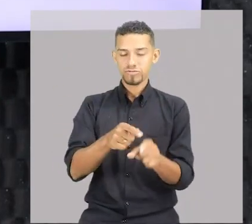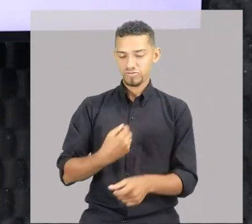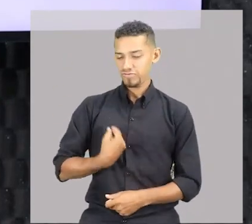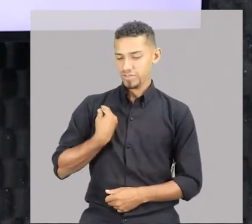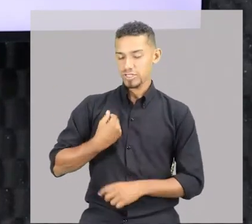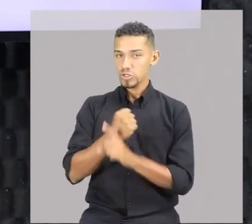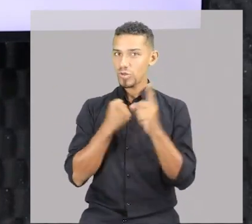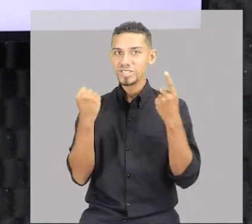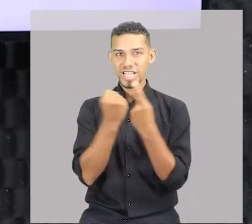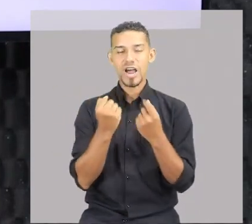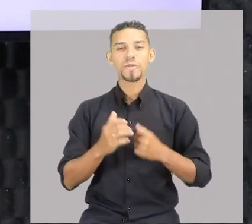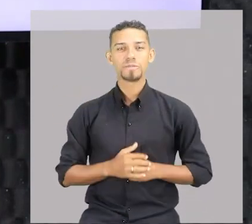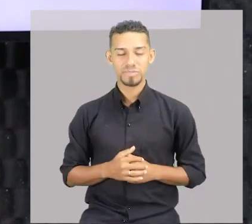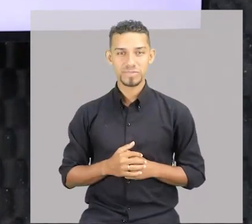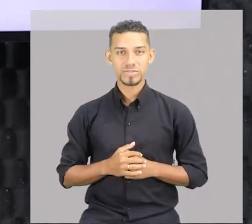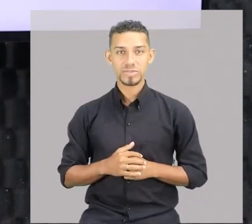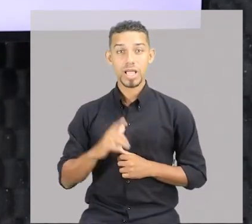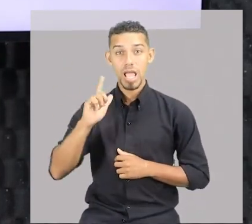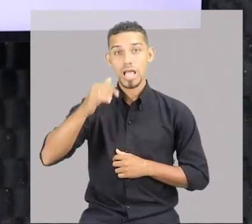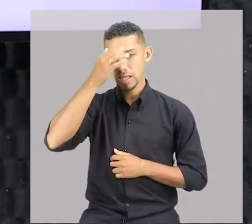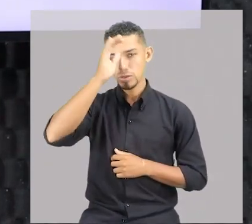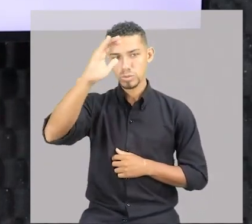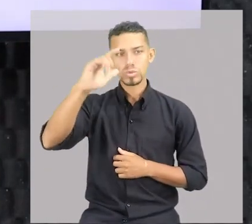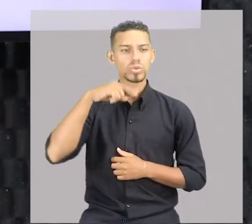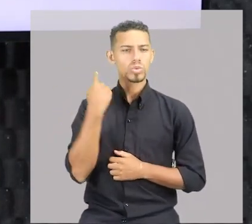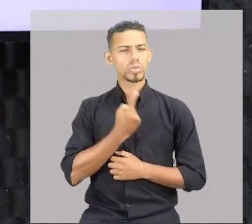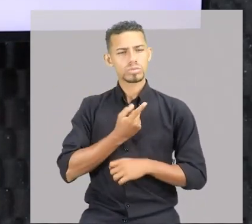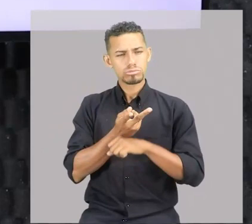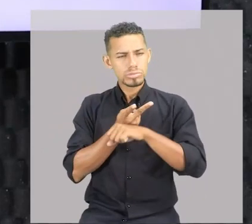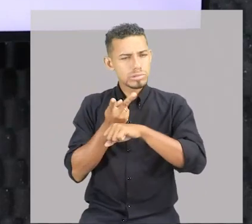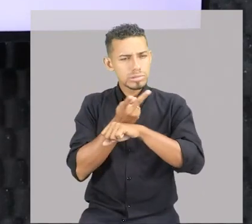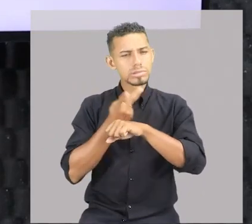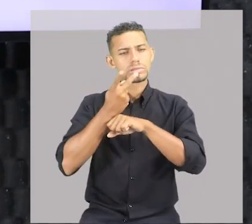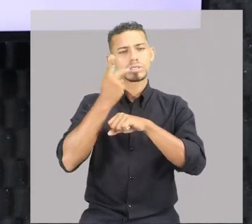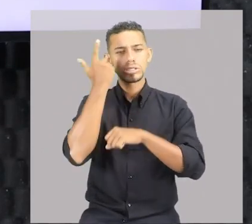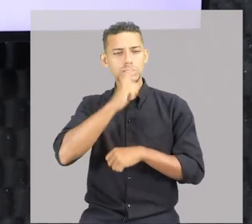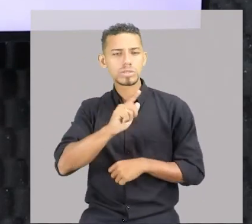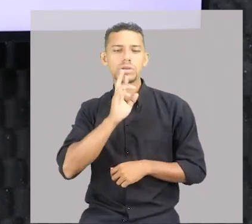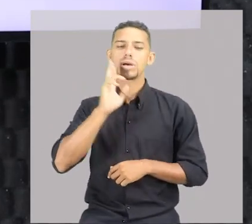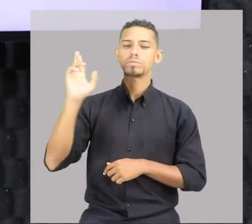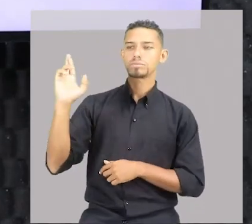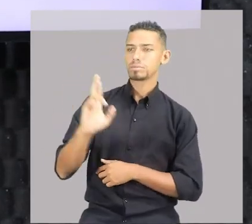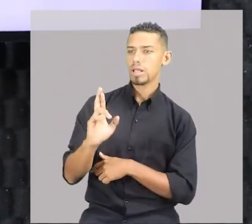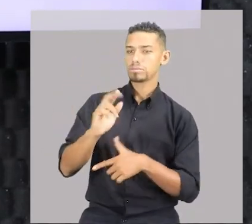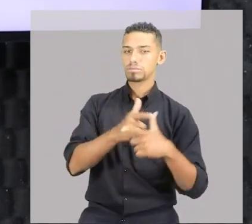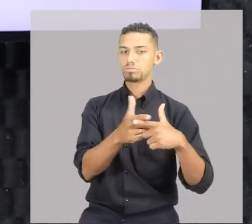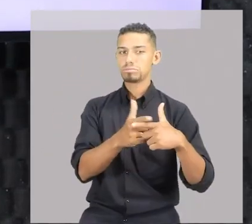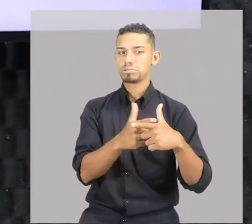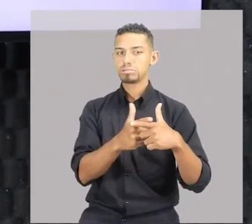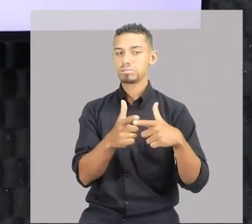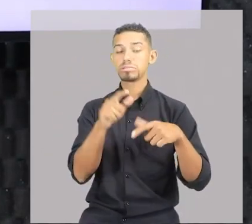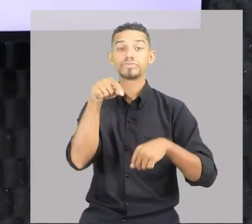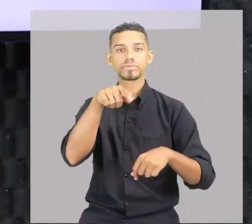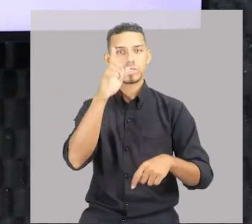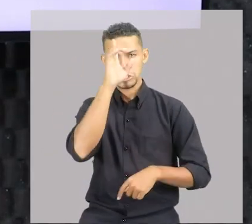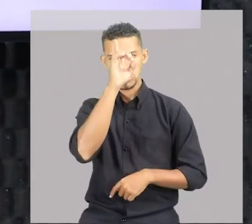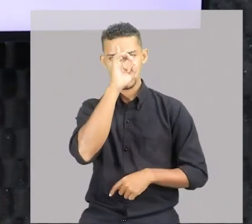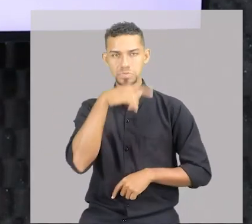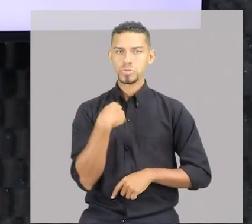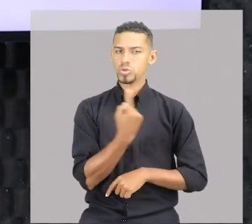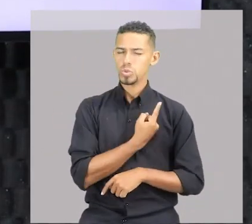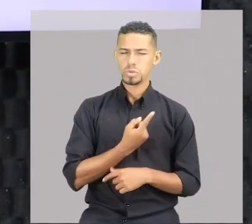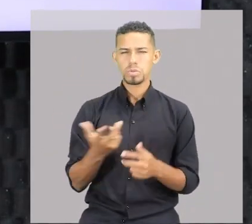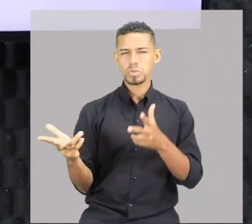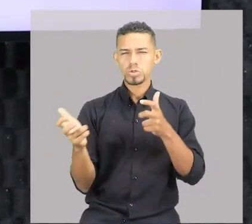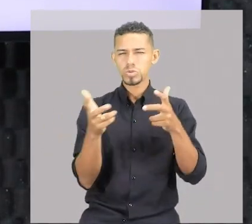convívio social. É por meio da cultura que nós buscamos soluções para nossos problemas do cotidiano. Interpretamos